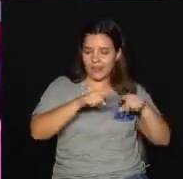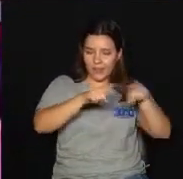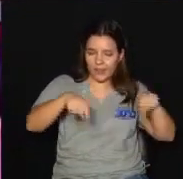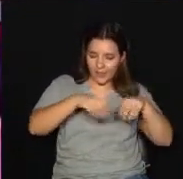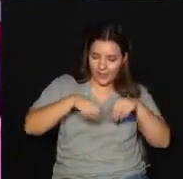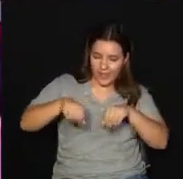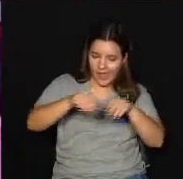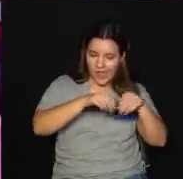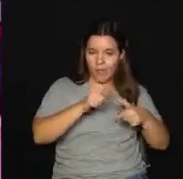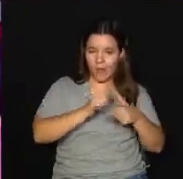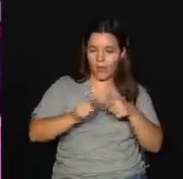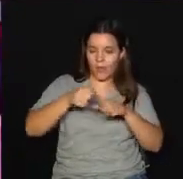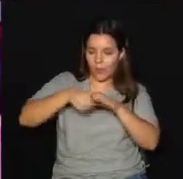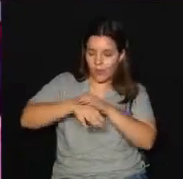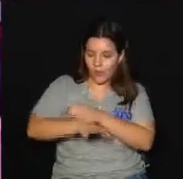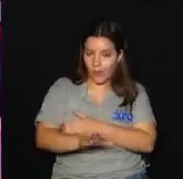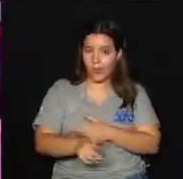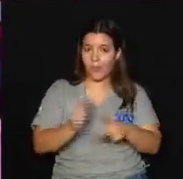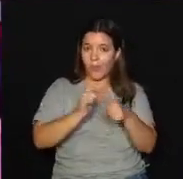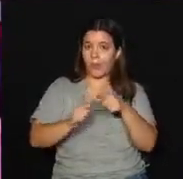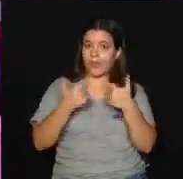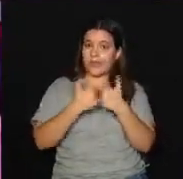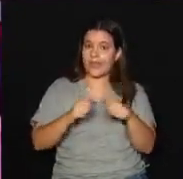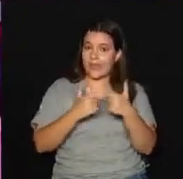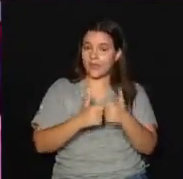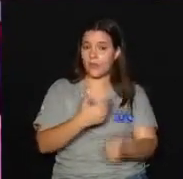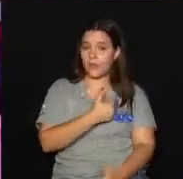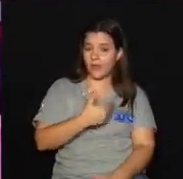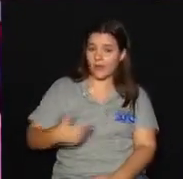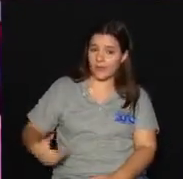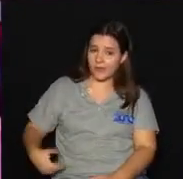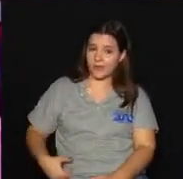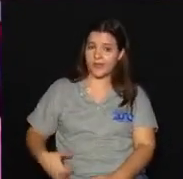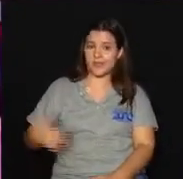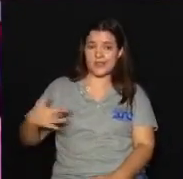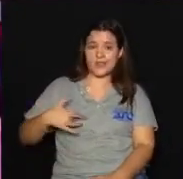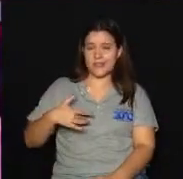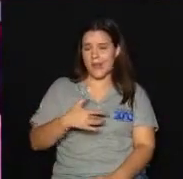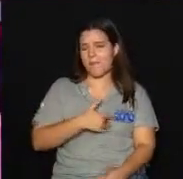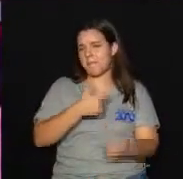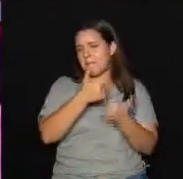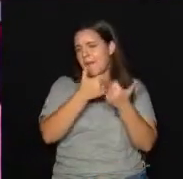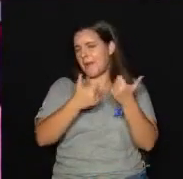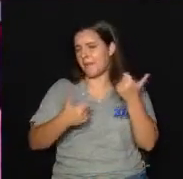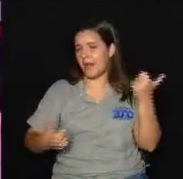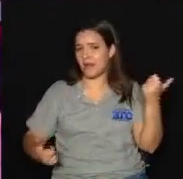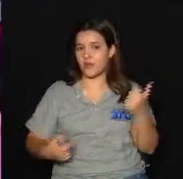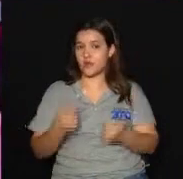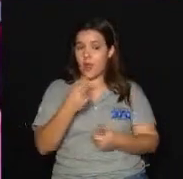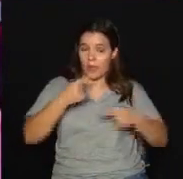saneamento, problemas de transporte público, a saúde foi o mote dessa campanha, por